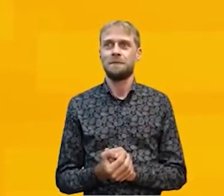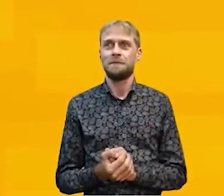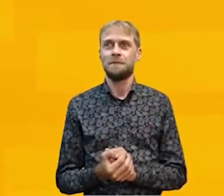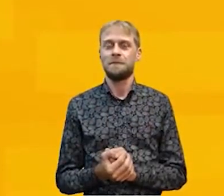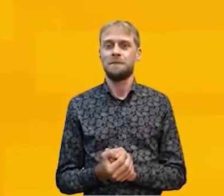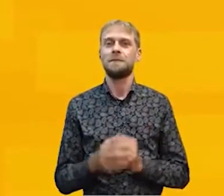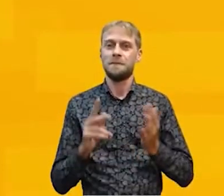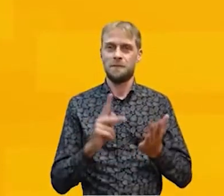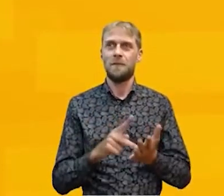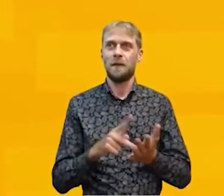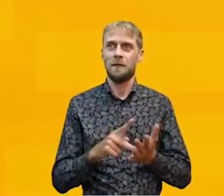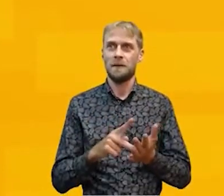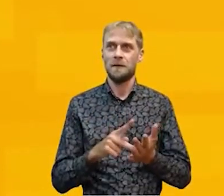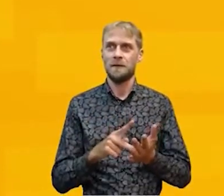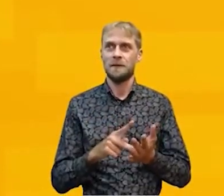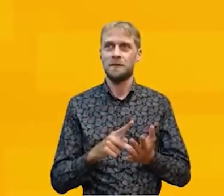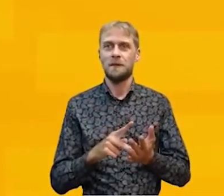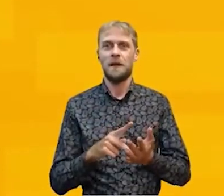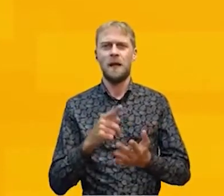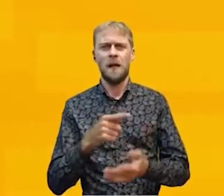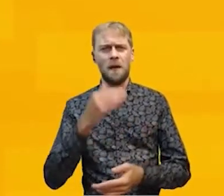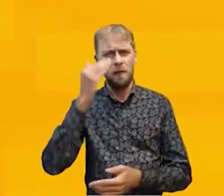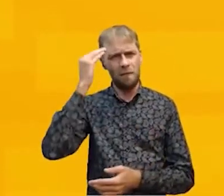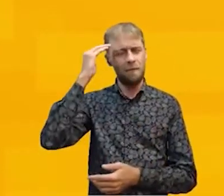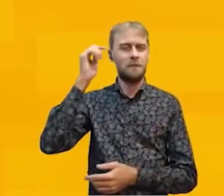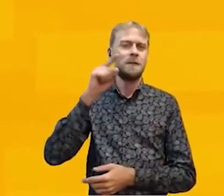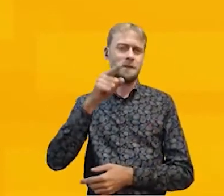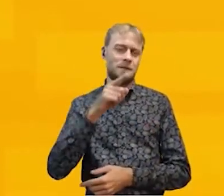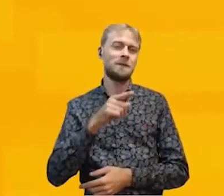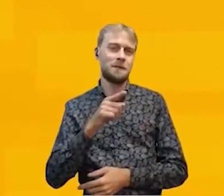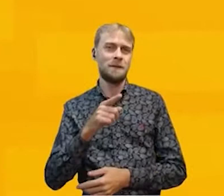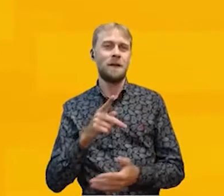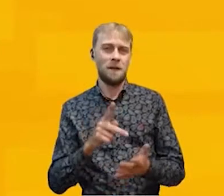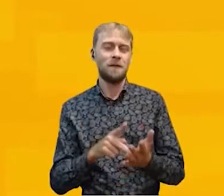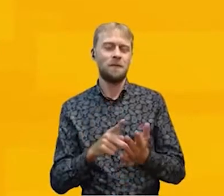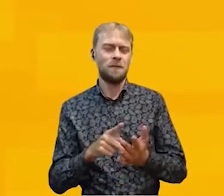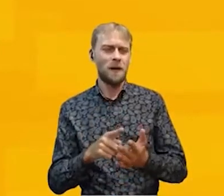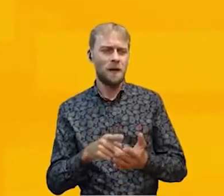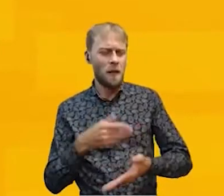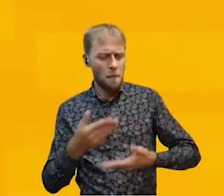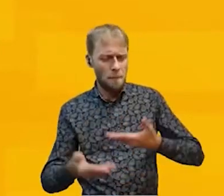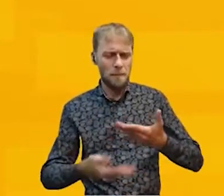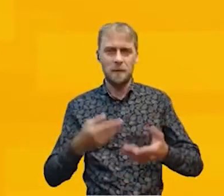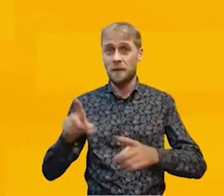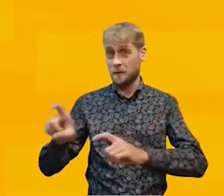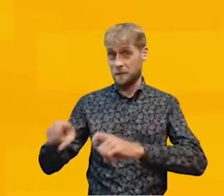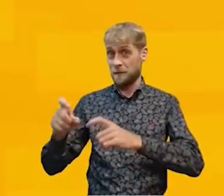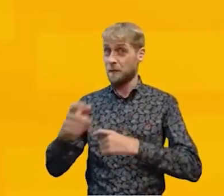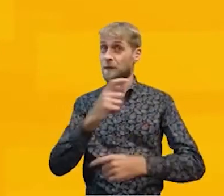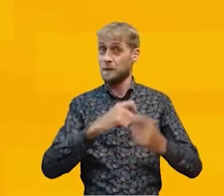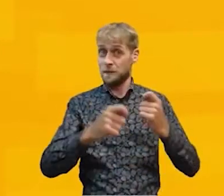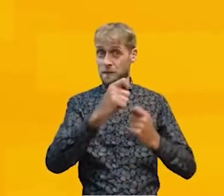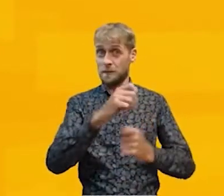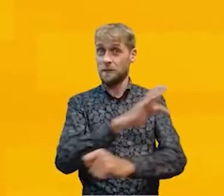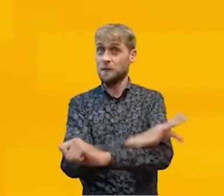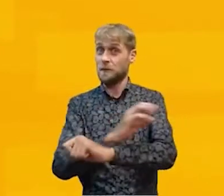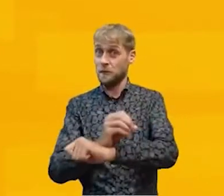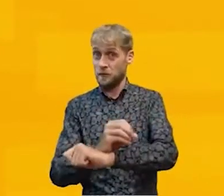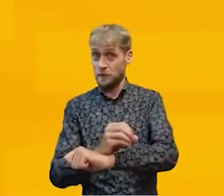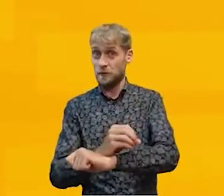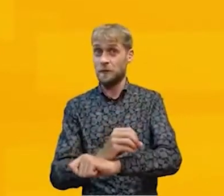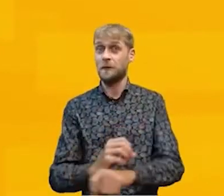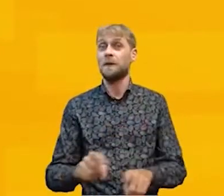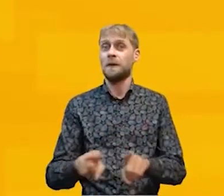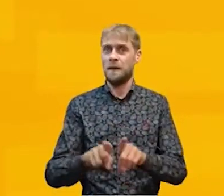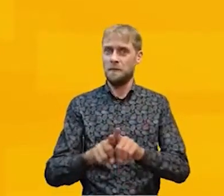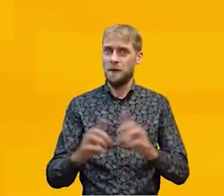Então, estava falando que eu sou um grande fã seu, né, um grande entusiasta do agronegócio em Tocantins, e não só em Tocantins,